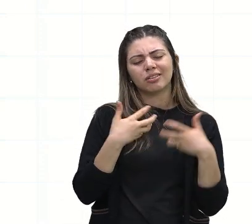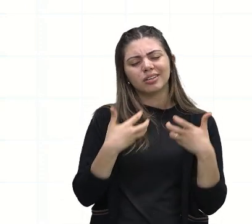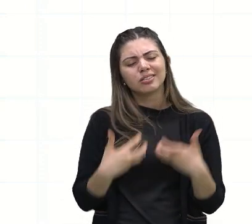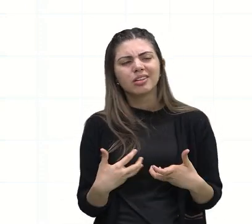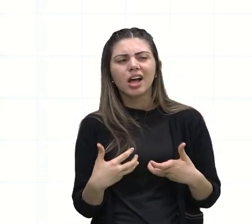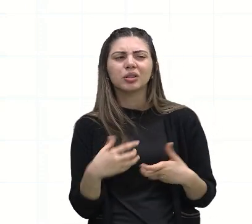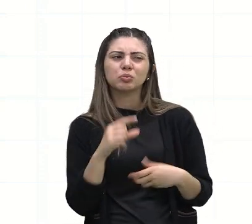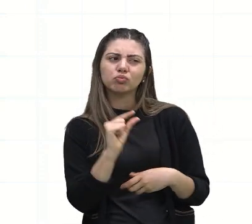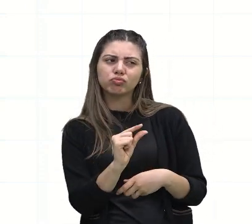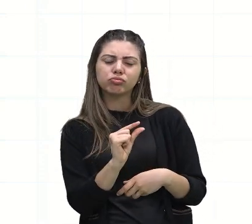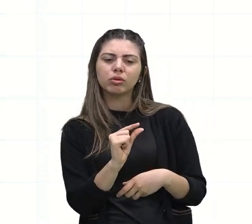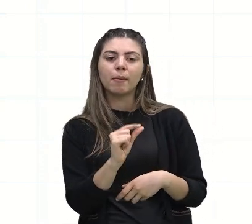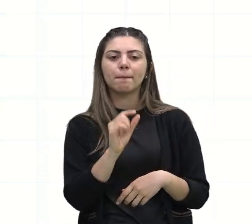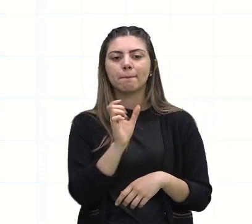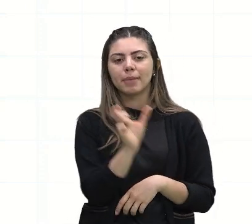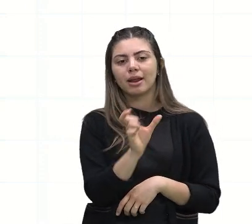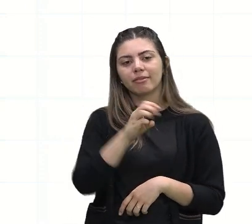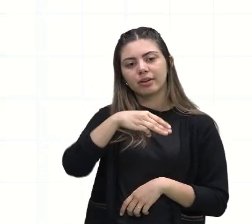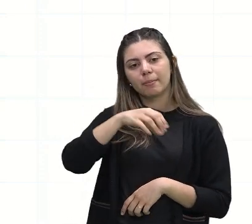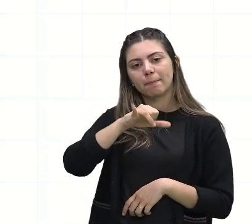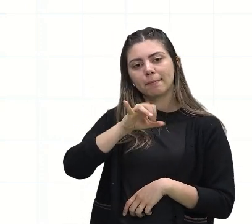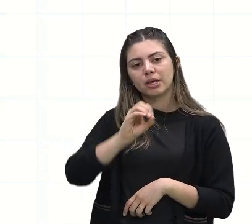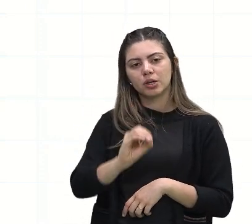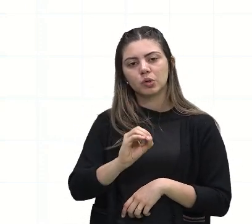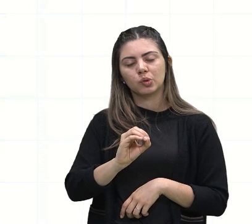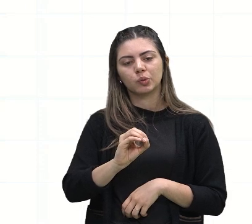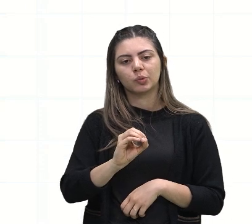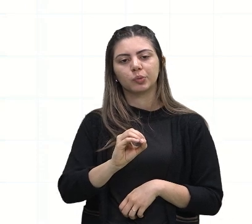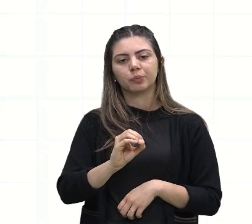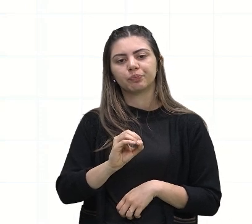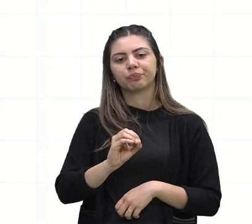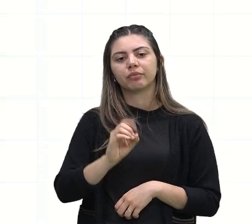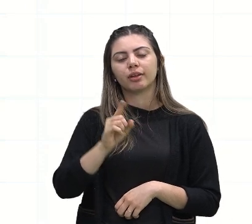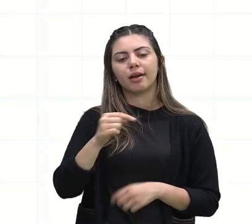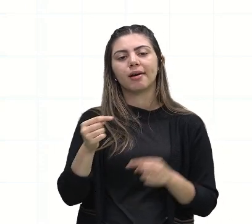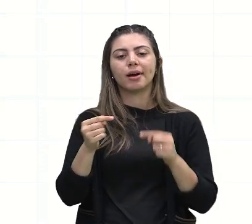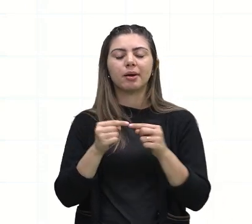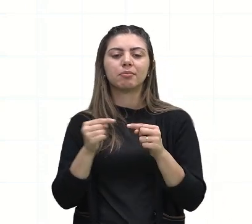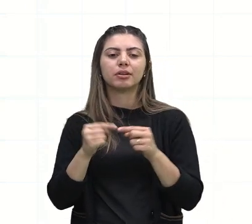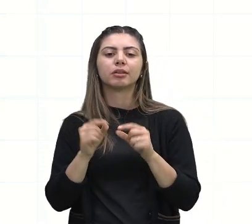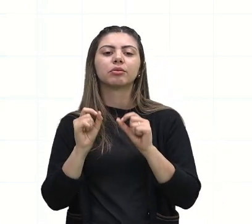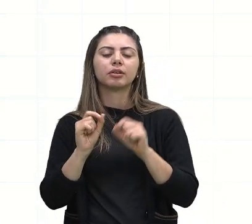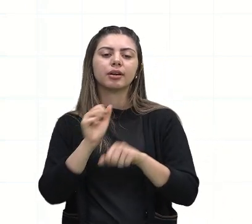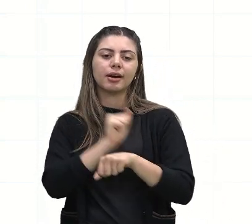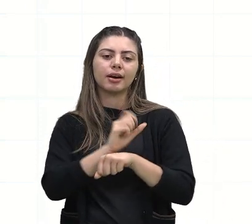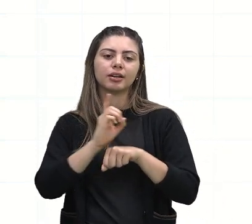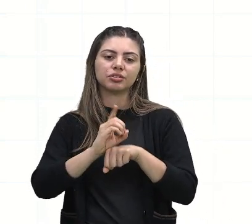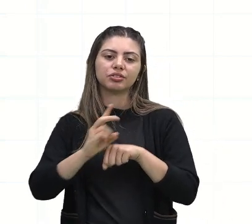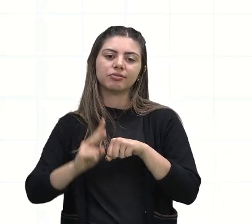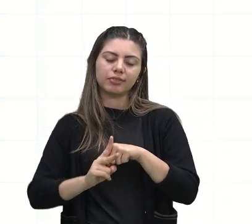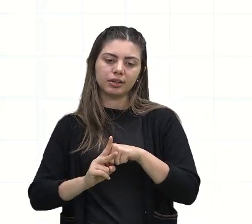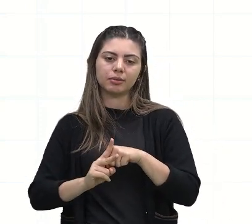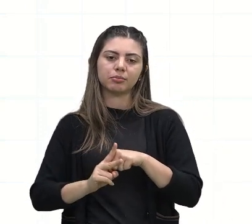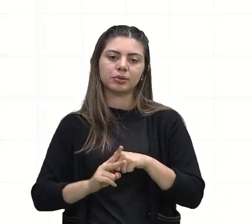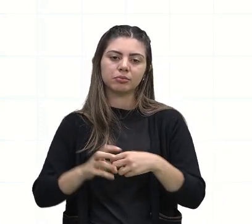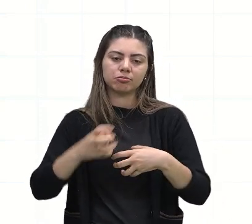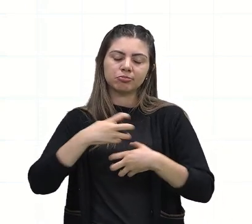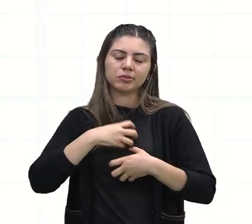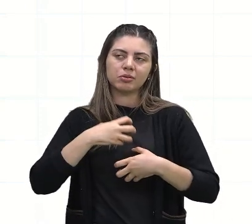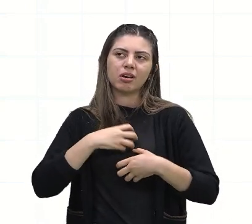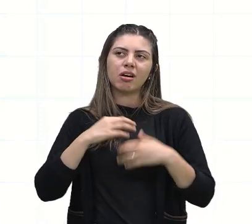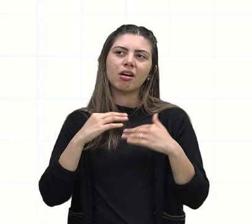cansado, ó, meio. Aqui o meio representa o quê? Um advérbio, é o estado que ele se encontra,